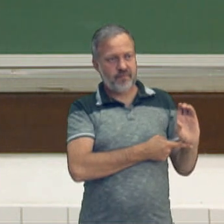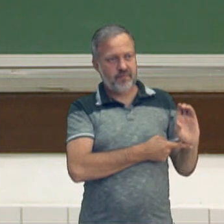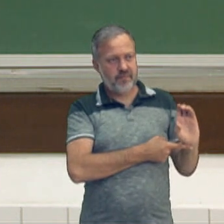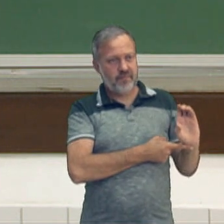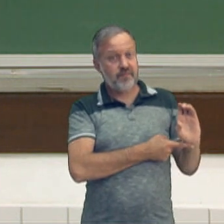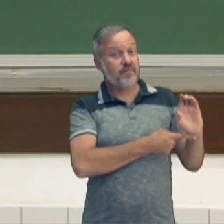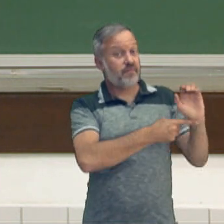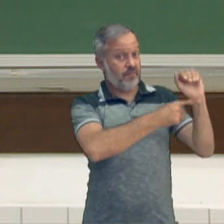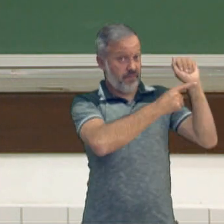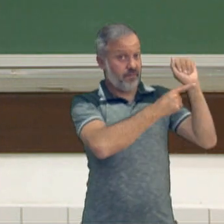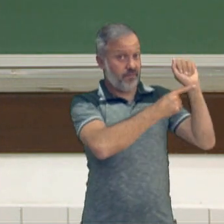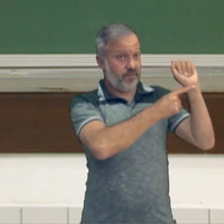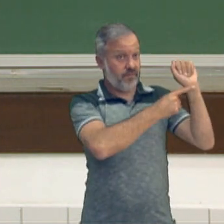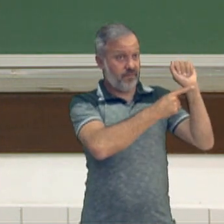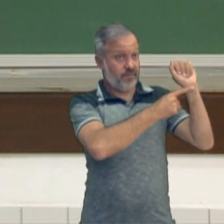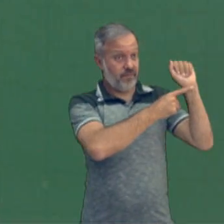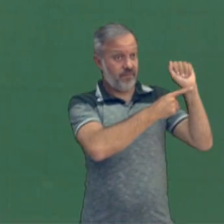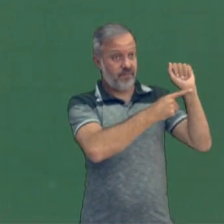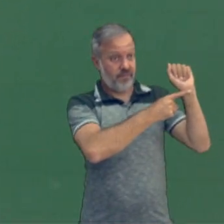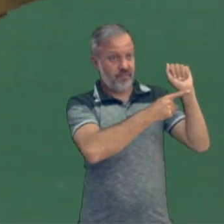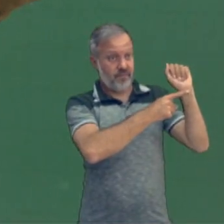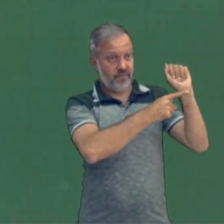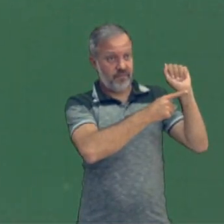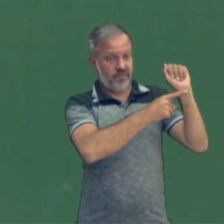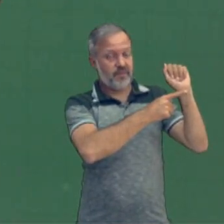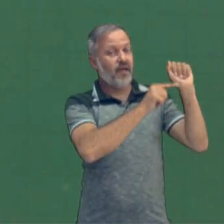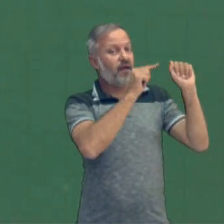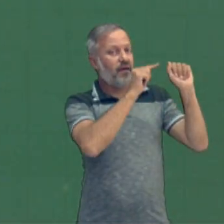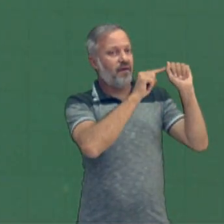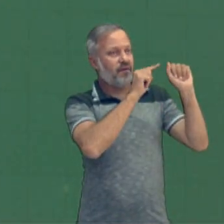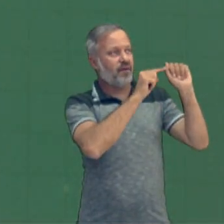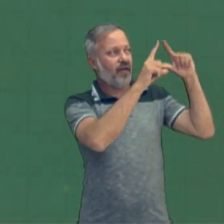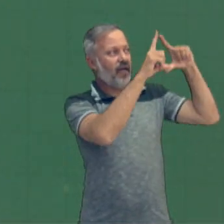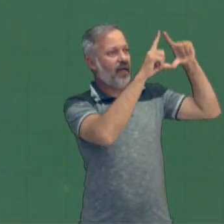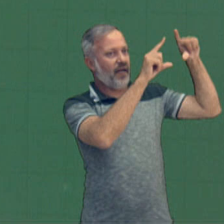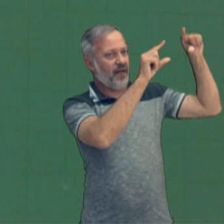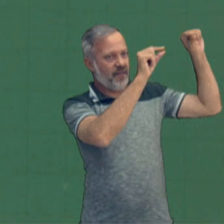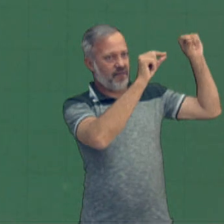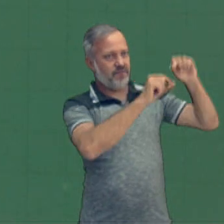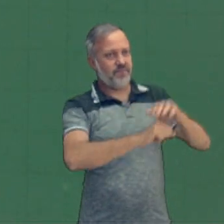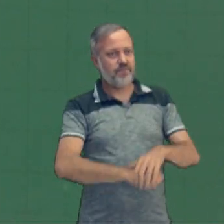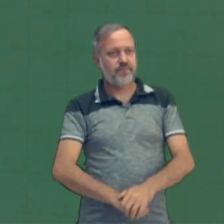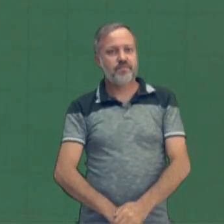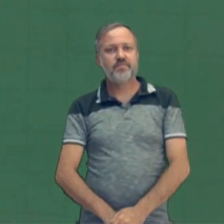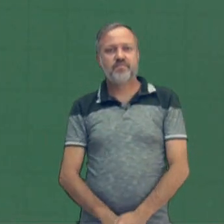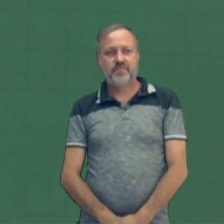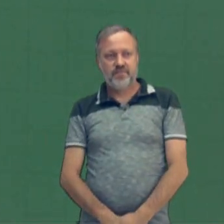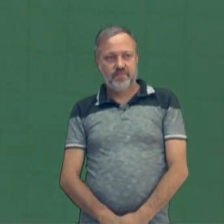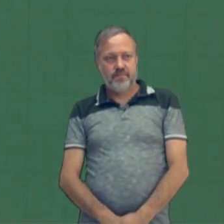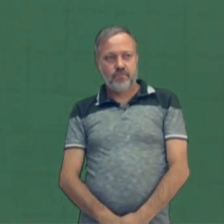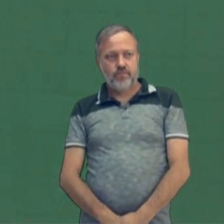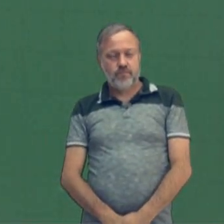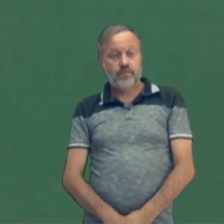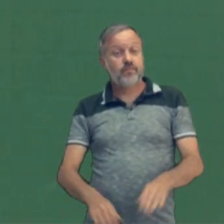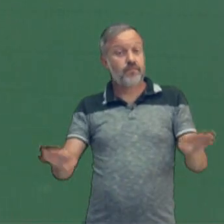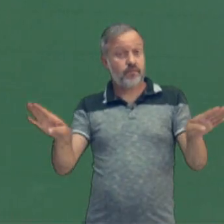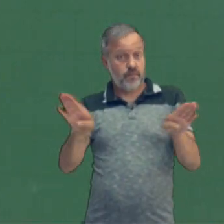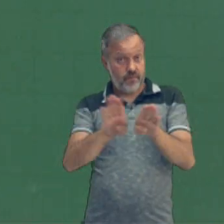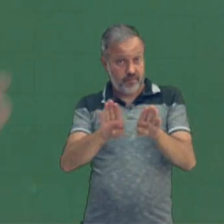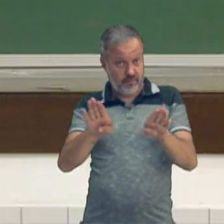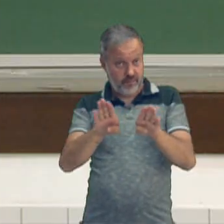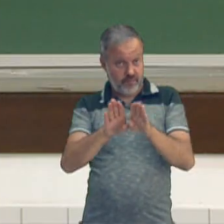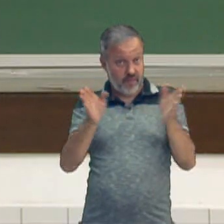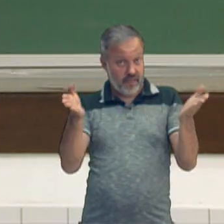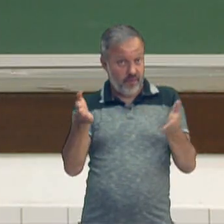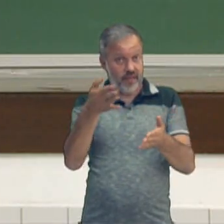quiz é A. O primeiro calendário, o mais antigo, marca as fases da lua. Muito bem, aí vamos para o